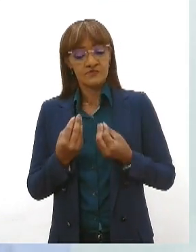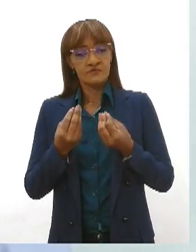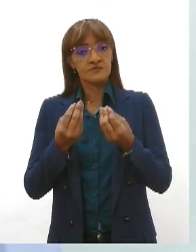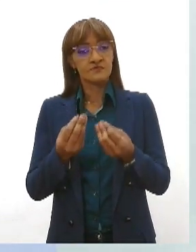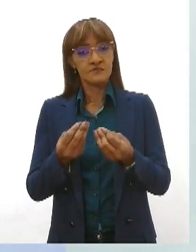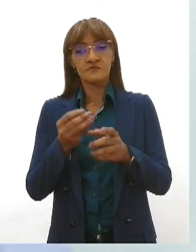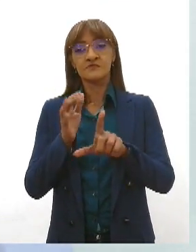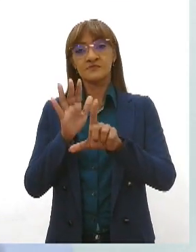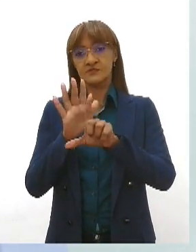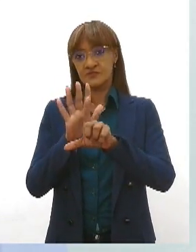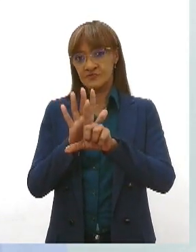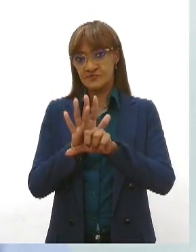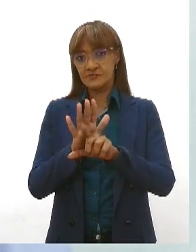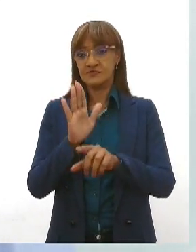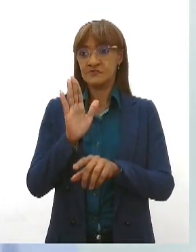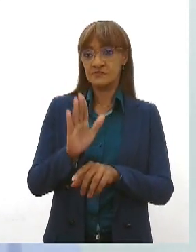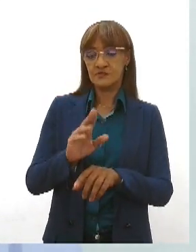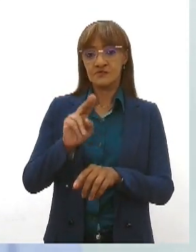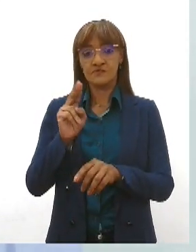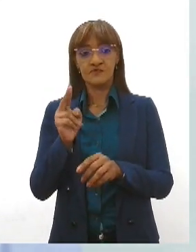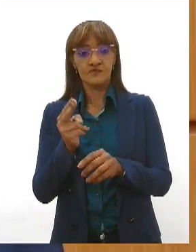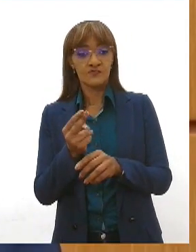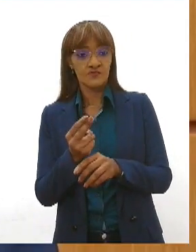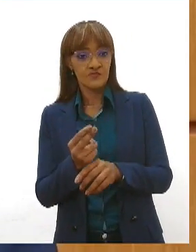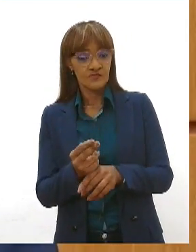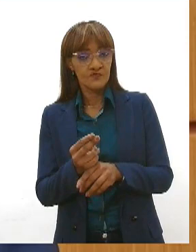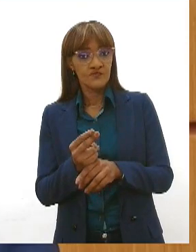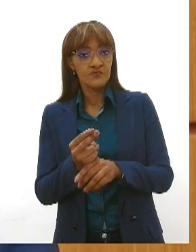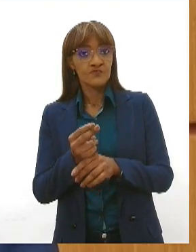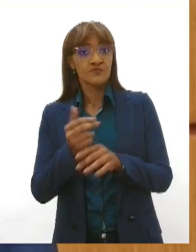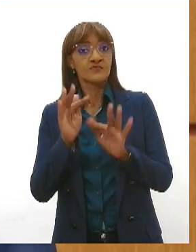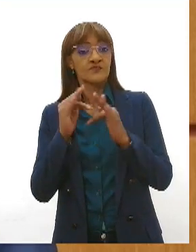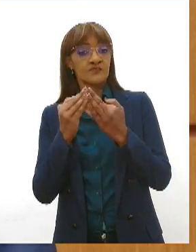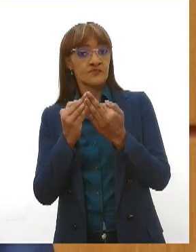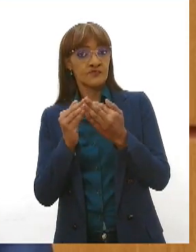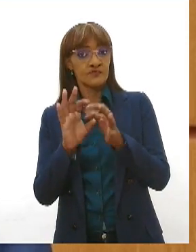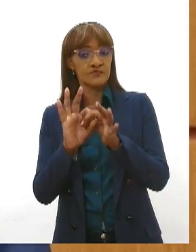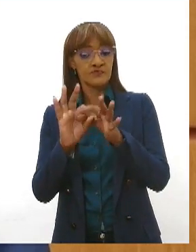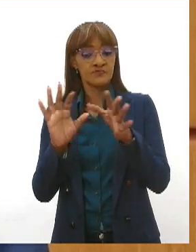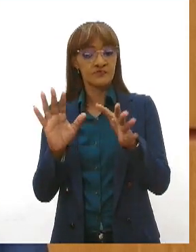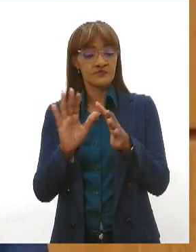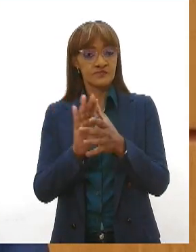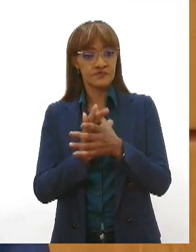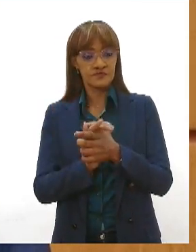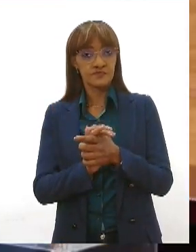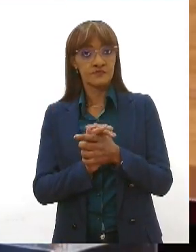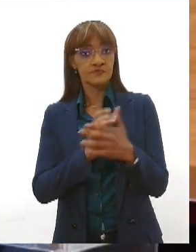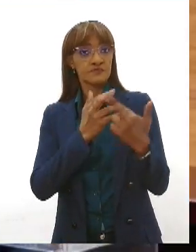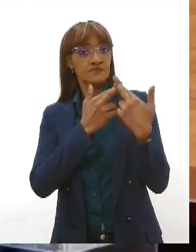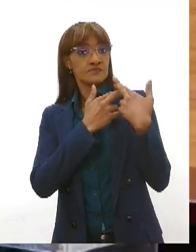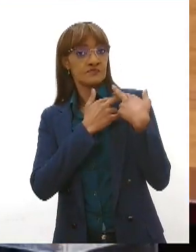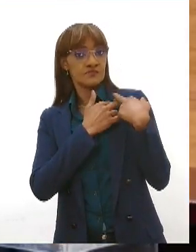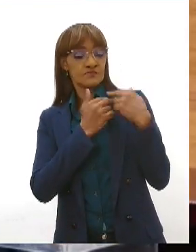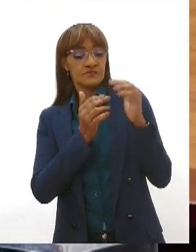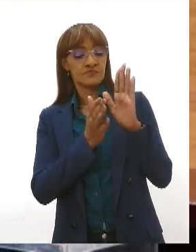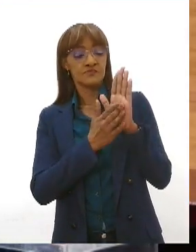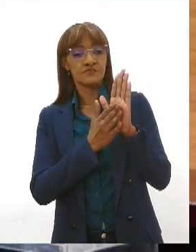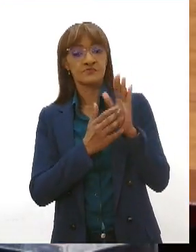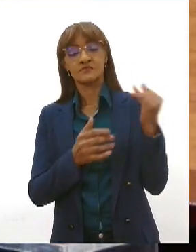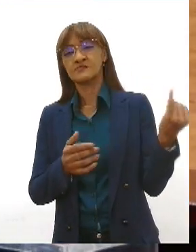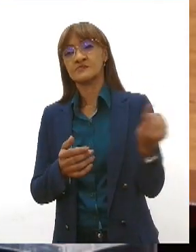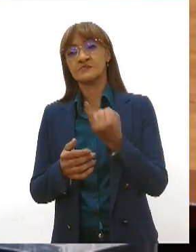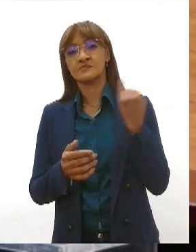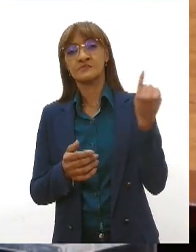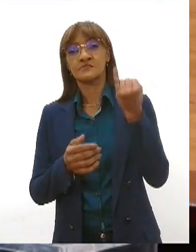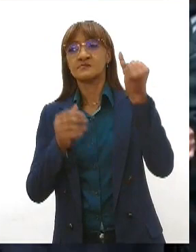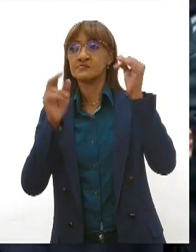cônjuge ou parentes até segundo grau autorizem essa doação. Para o autor da propositura, é de extrema importância debater esse tema que é